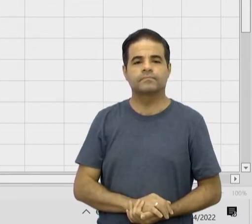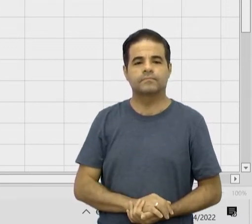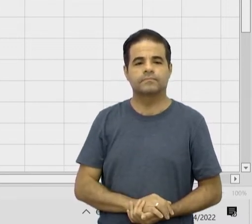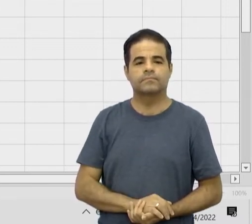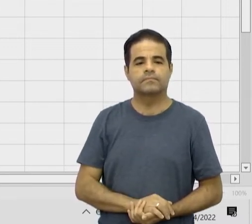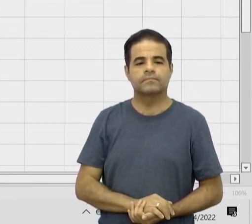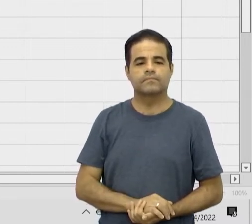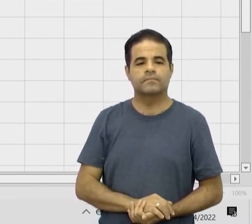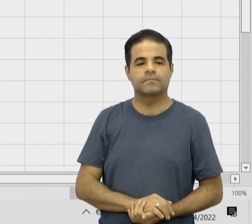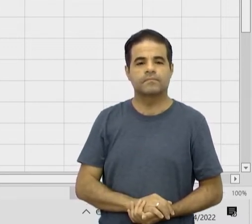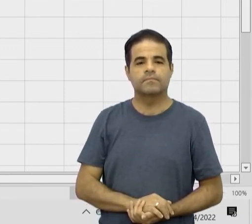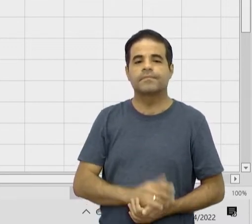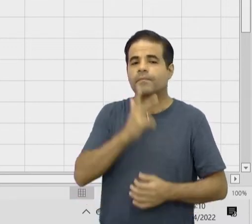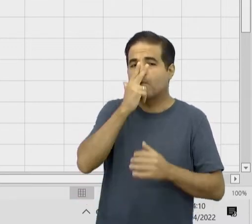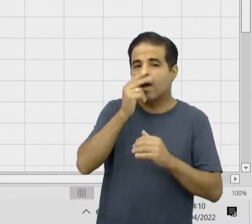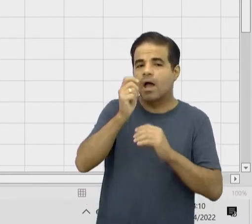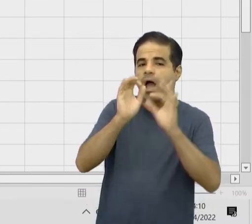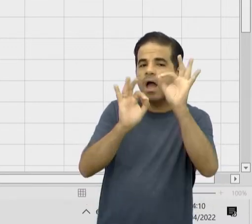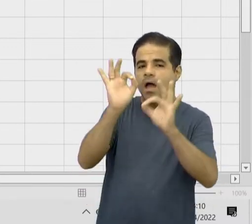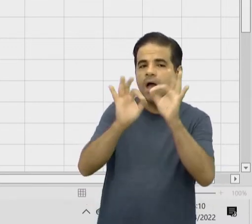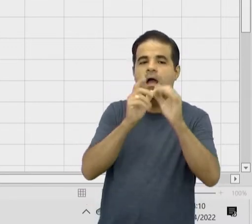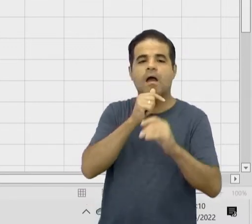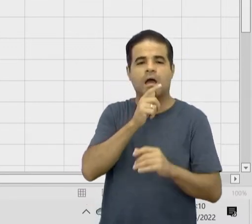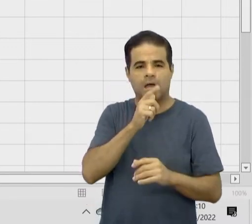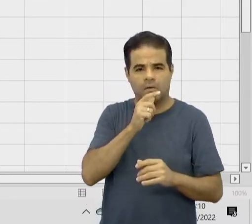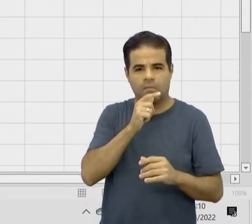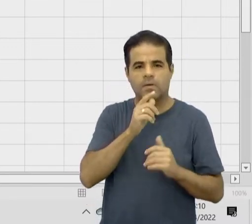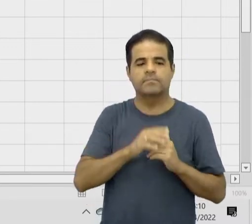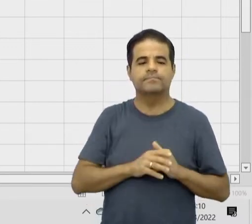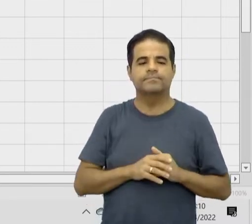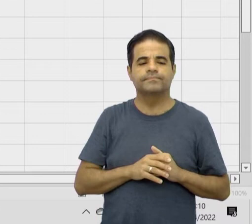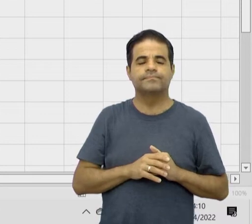Acho o acento da água está errado.